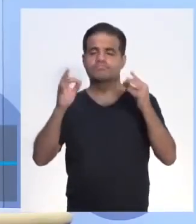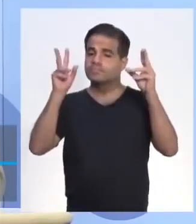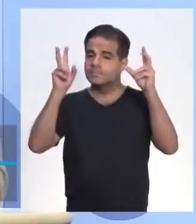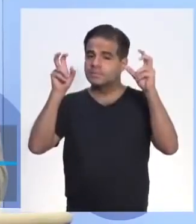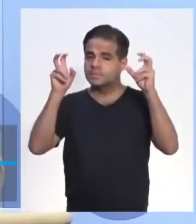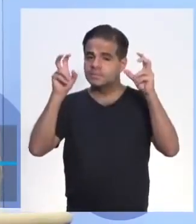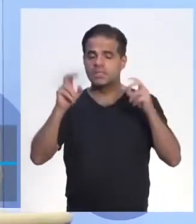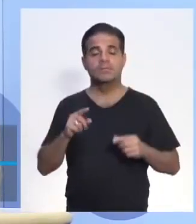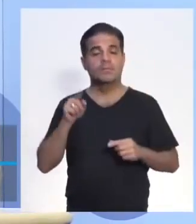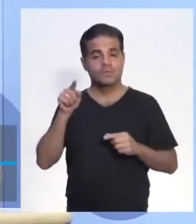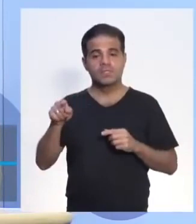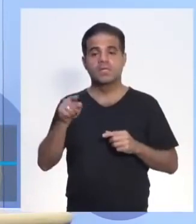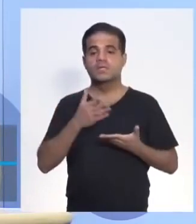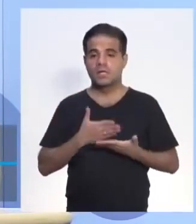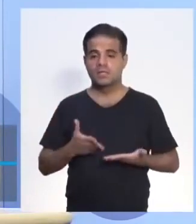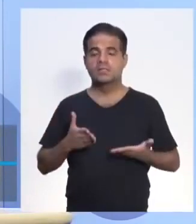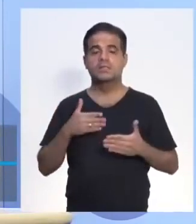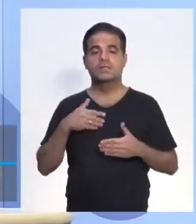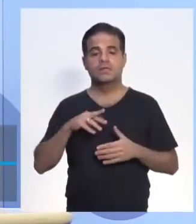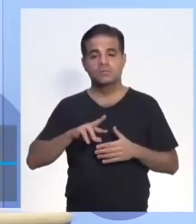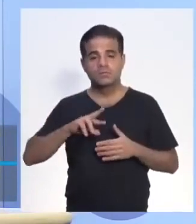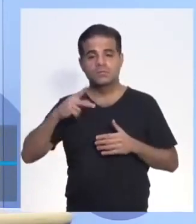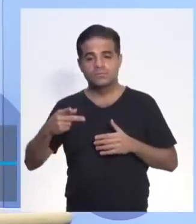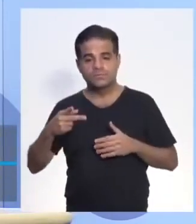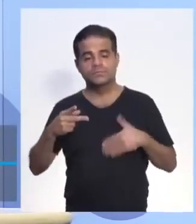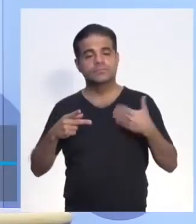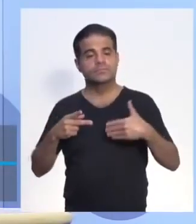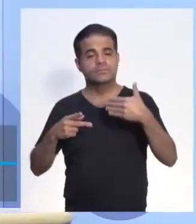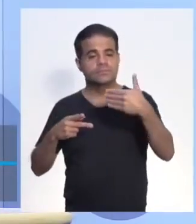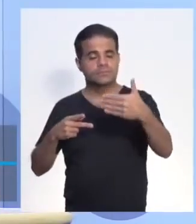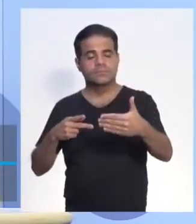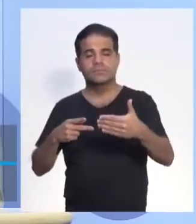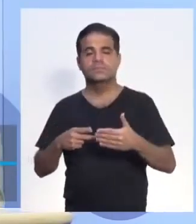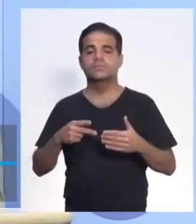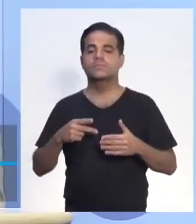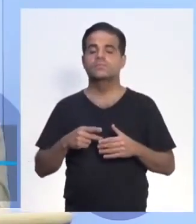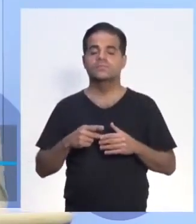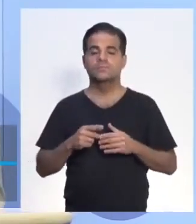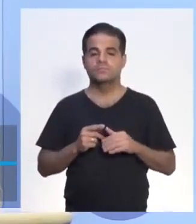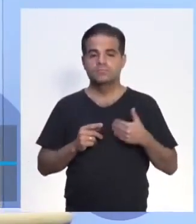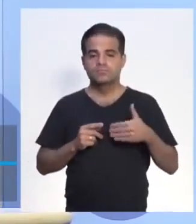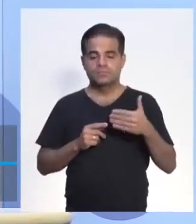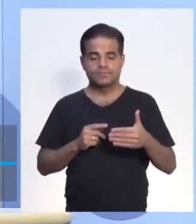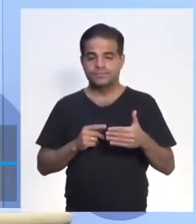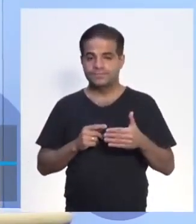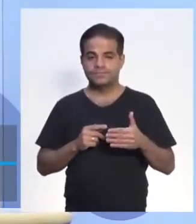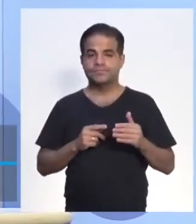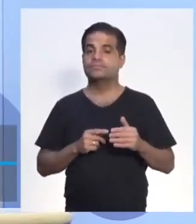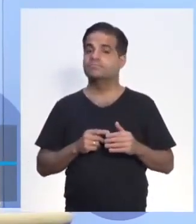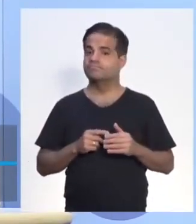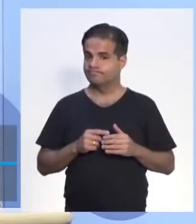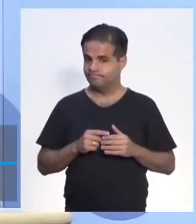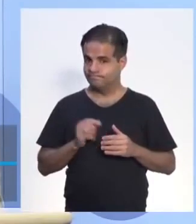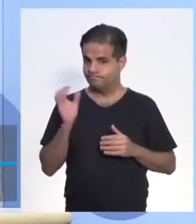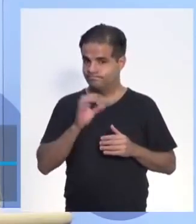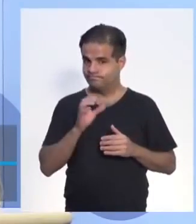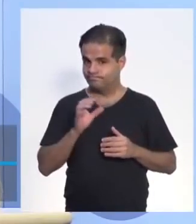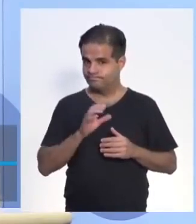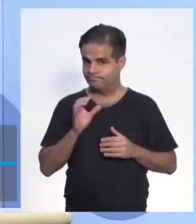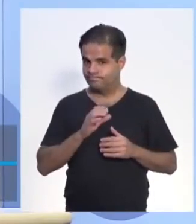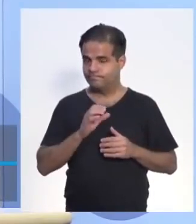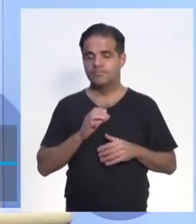tema, porque vocês já estão aí na transição para o ensino médio. E olha, passa rápido,